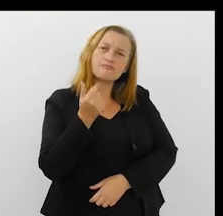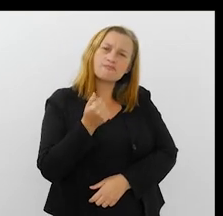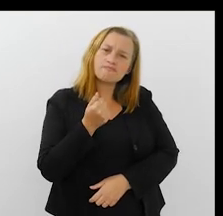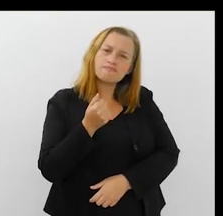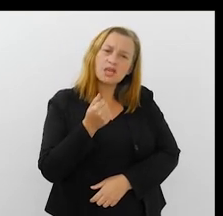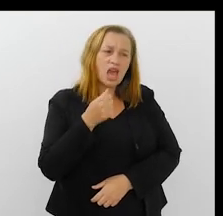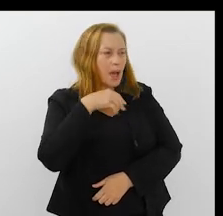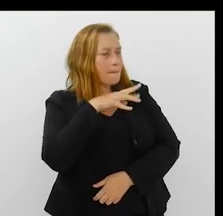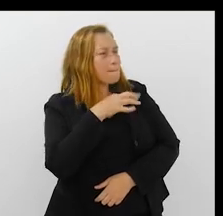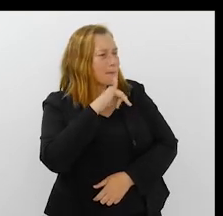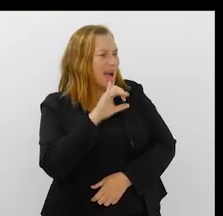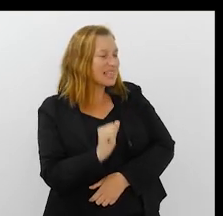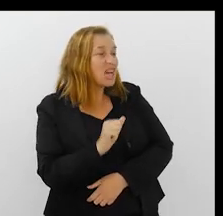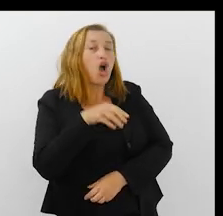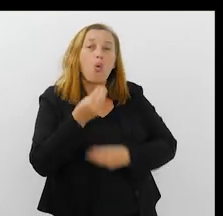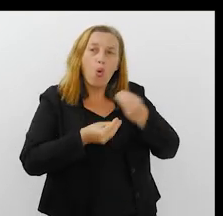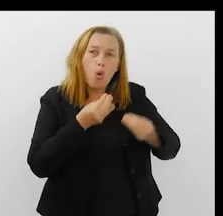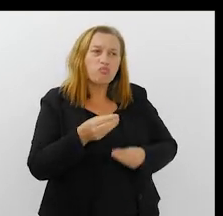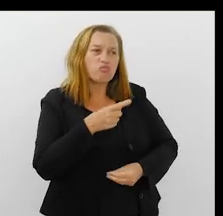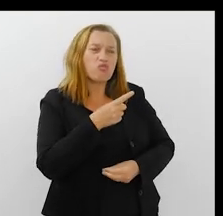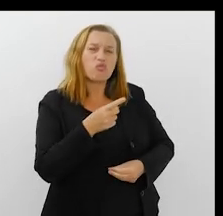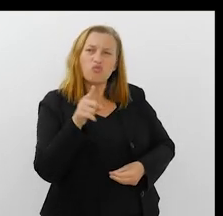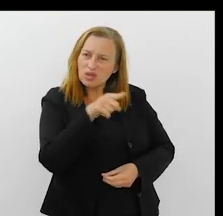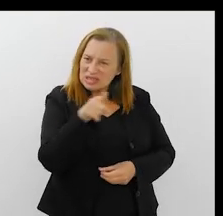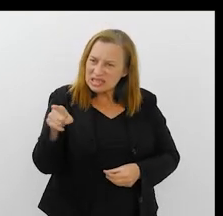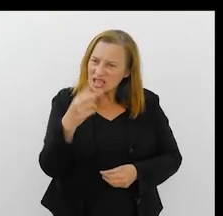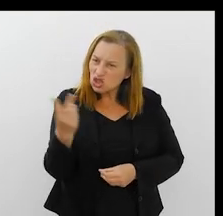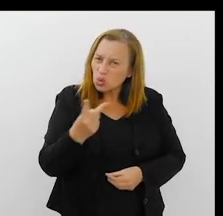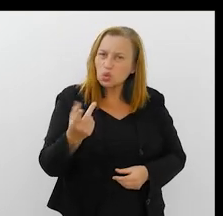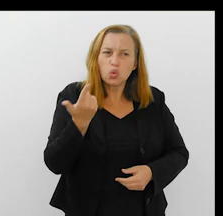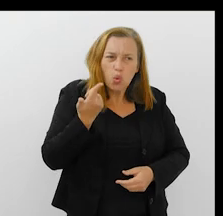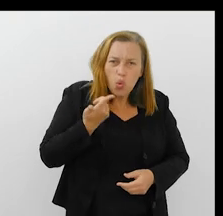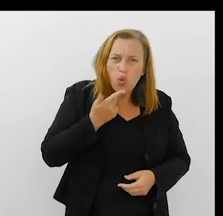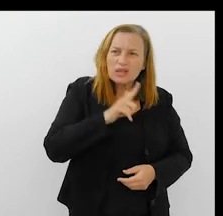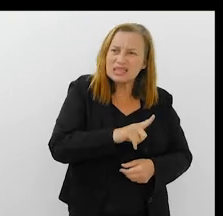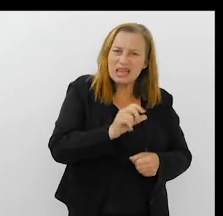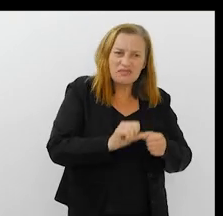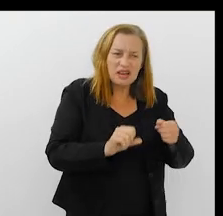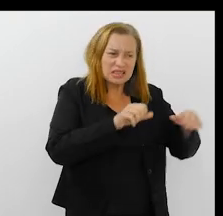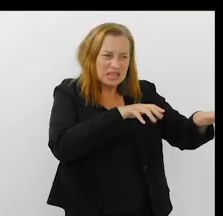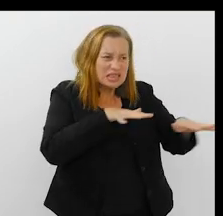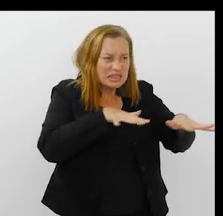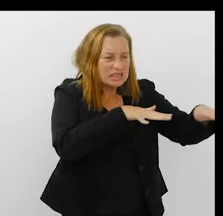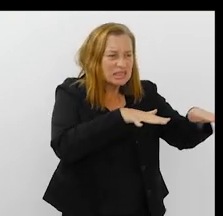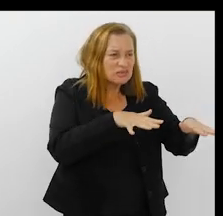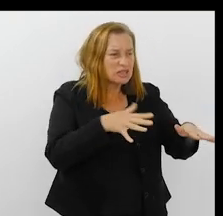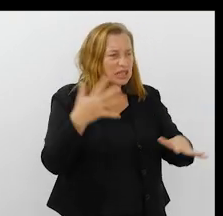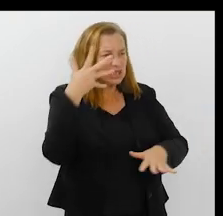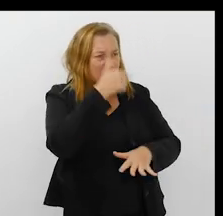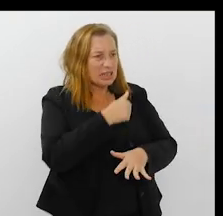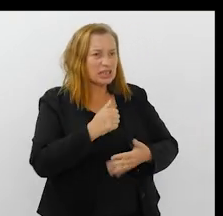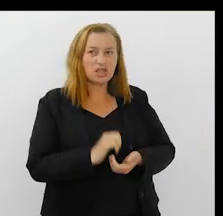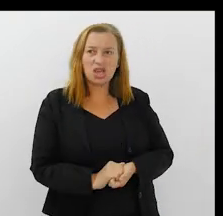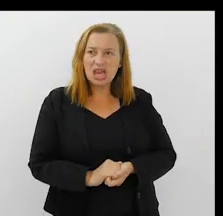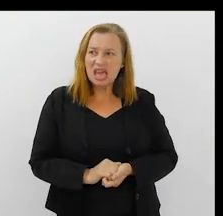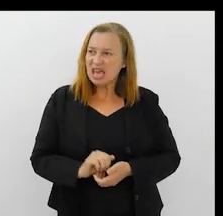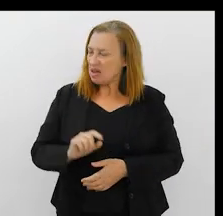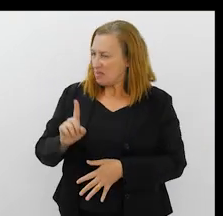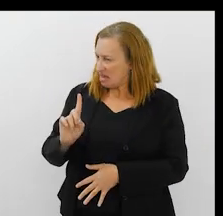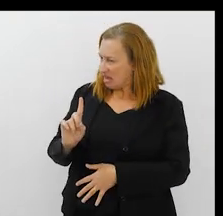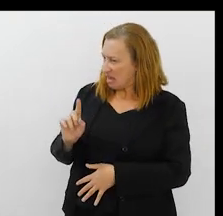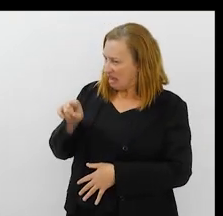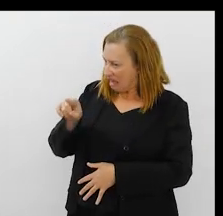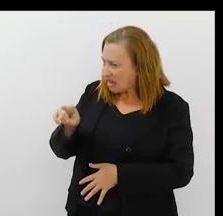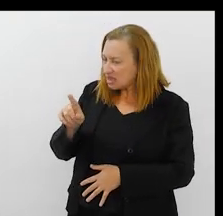olhei e falei, Márcia, como é que vocês conseguem fazer esse acabamento, cara? Me impressionava o acabamento. Aí você falou assim, mas ele nem